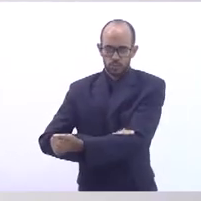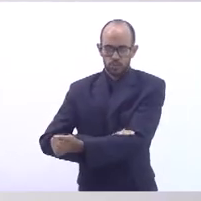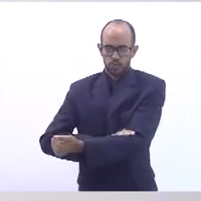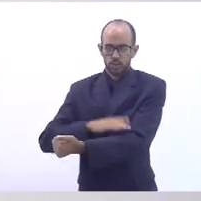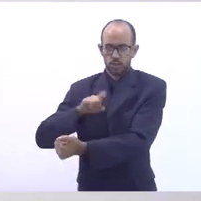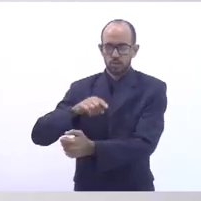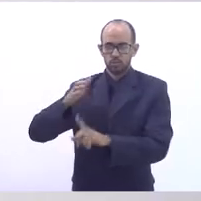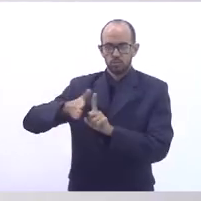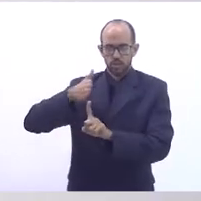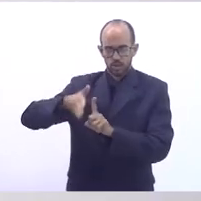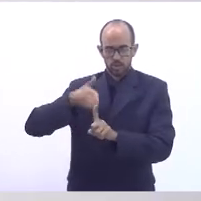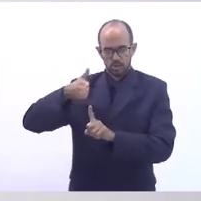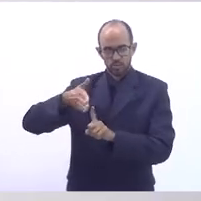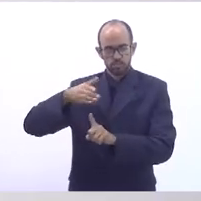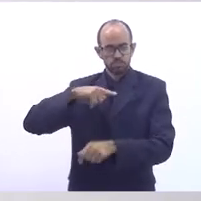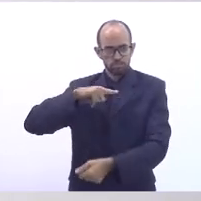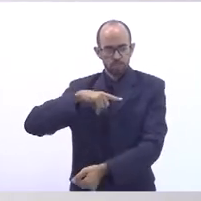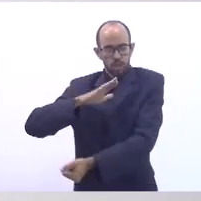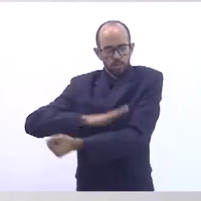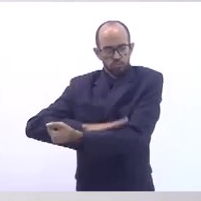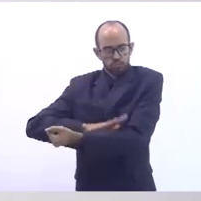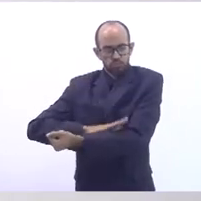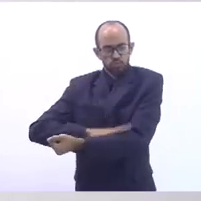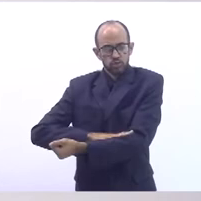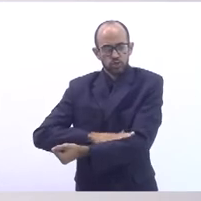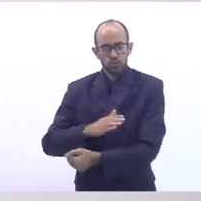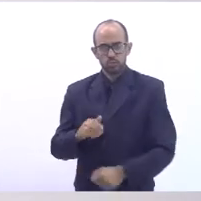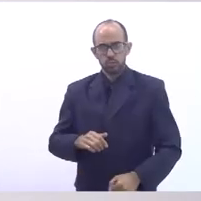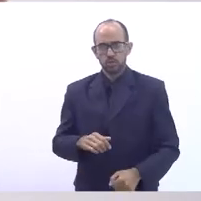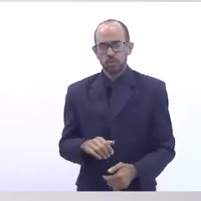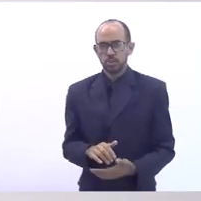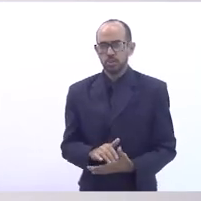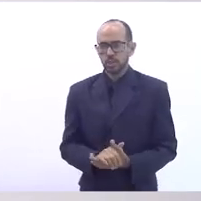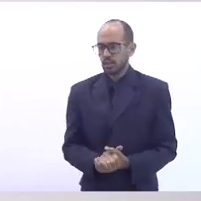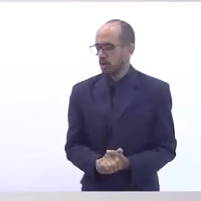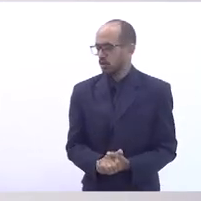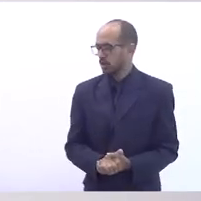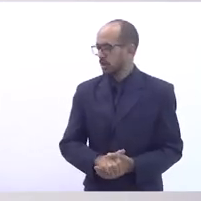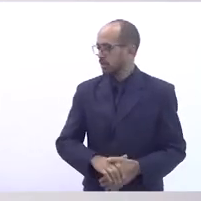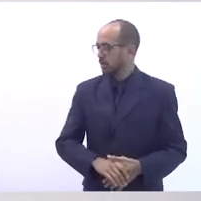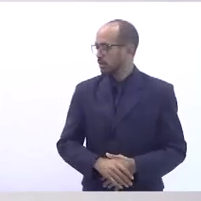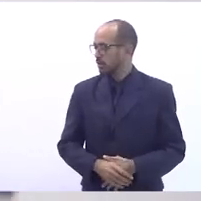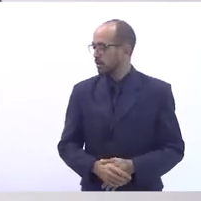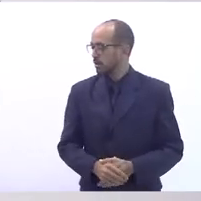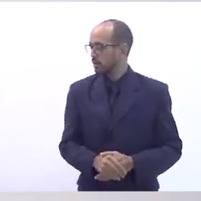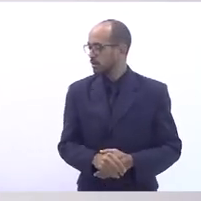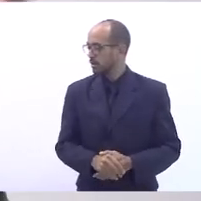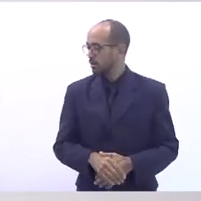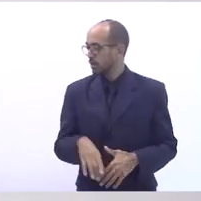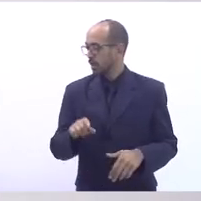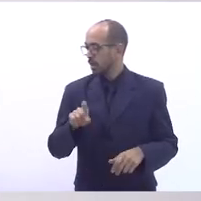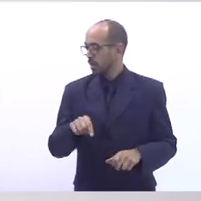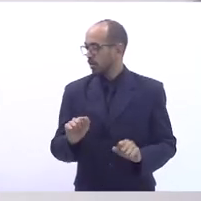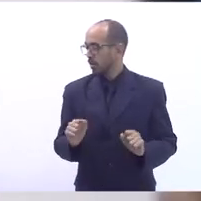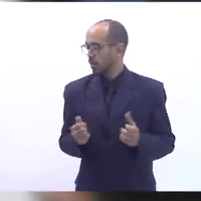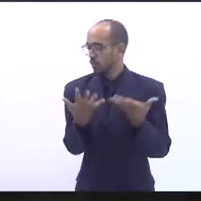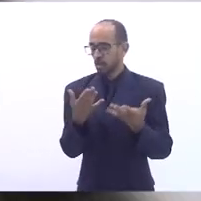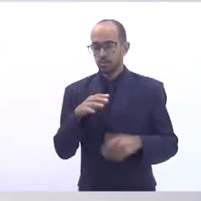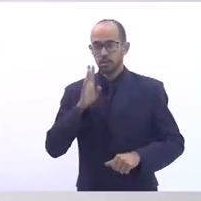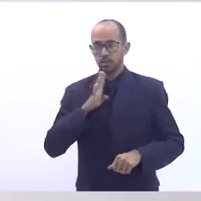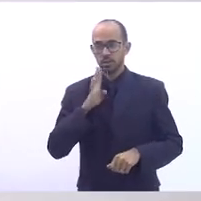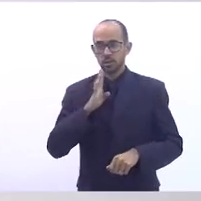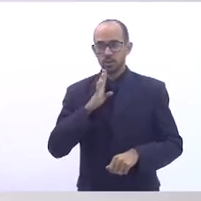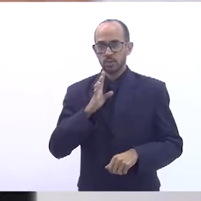são o químicos e é um evento sensacional porque eles mostram experiências